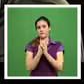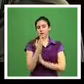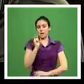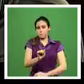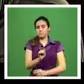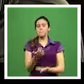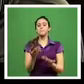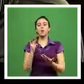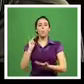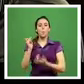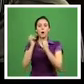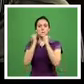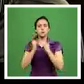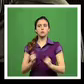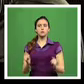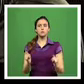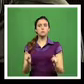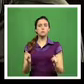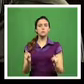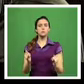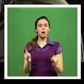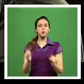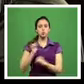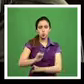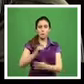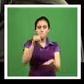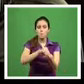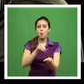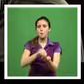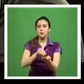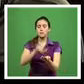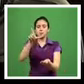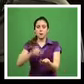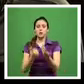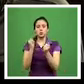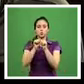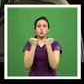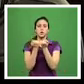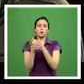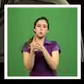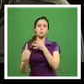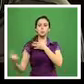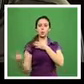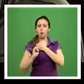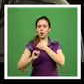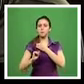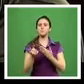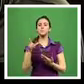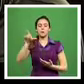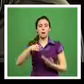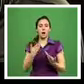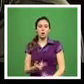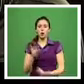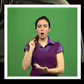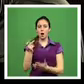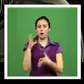o Ano Internacional de Combate à Pobreza e à Exclusão Social, também a década, estamos a meio da década,